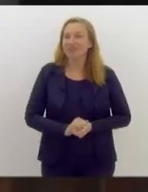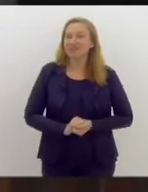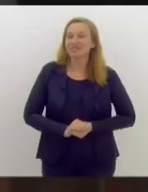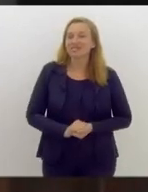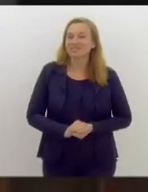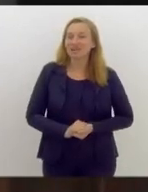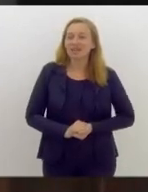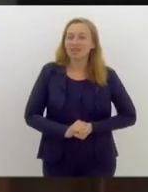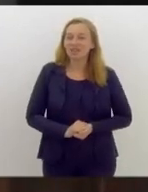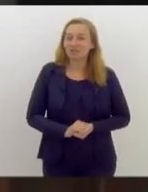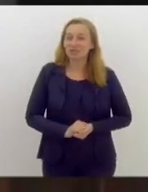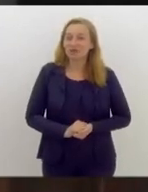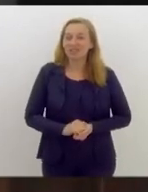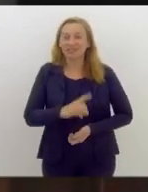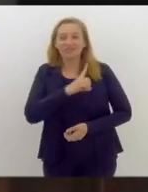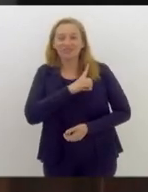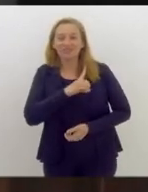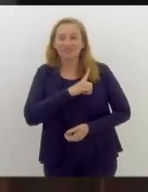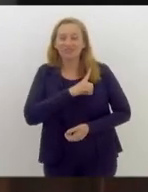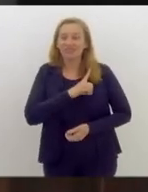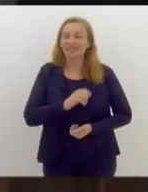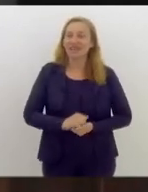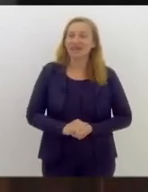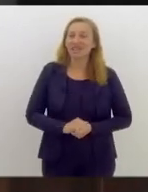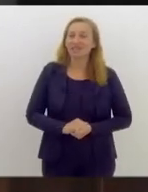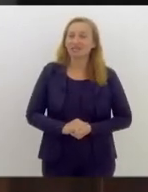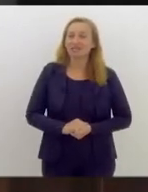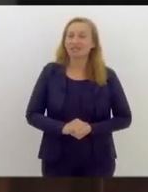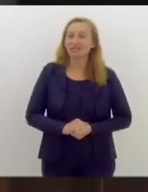o delegado titular da